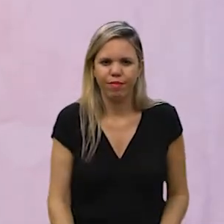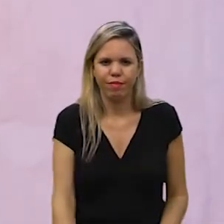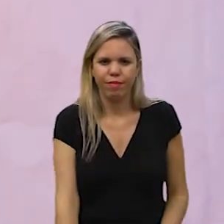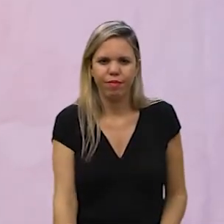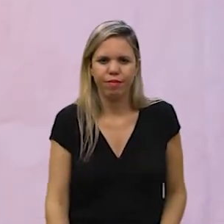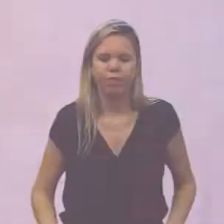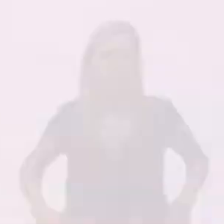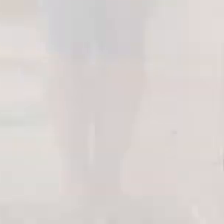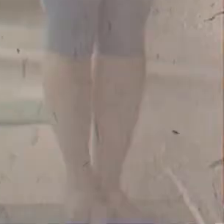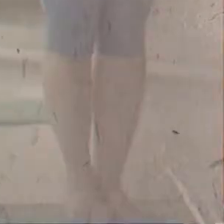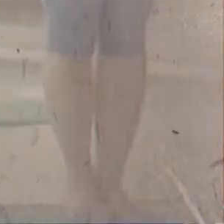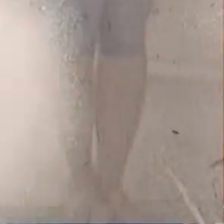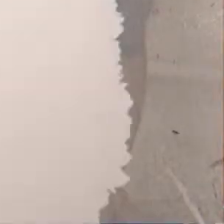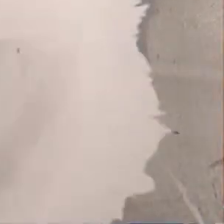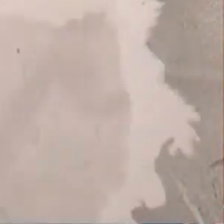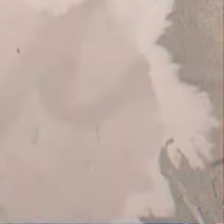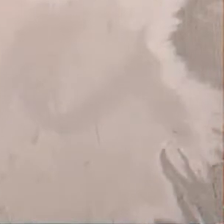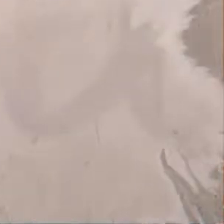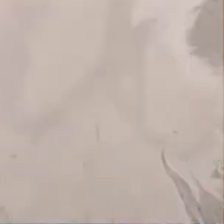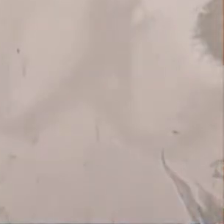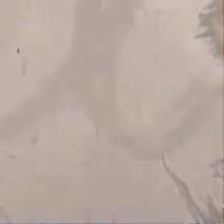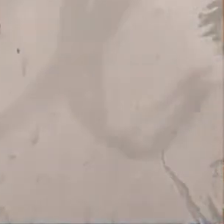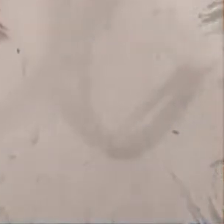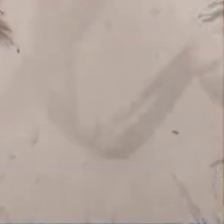não saia daí.